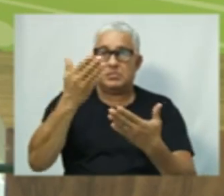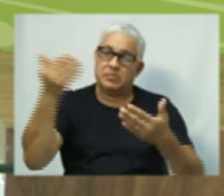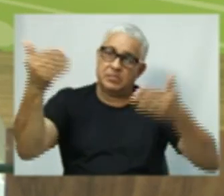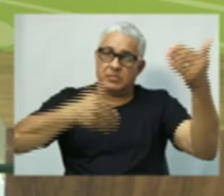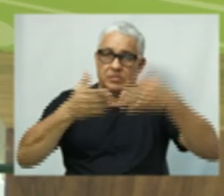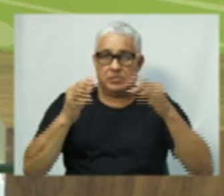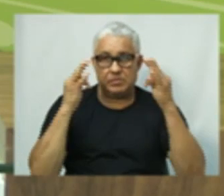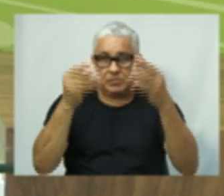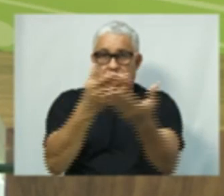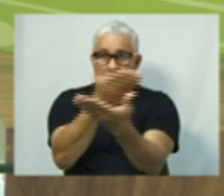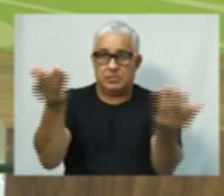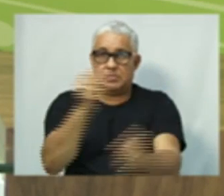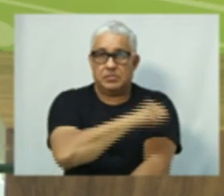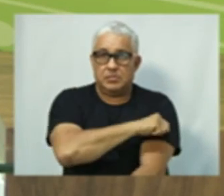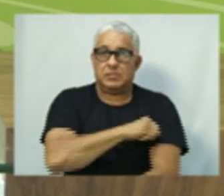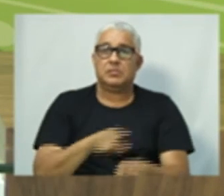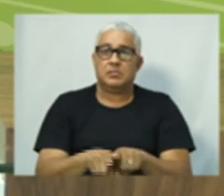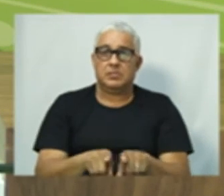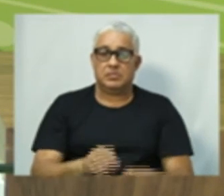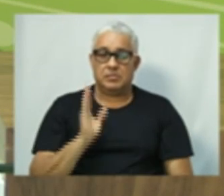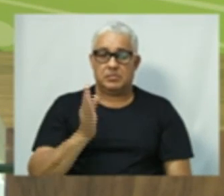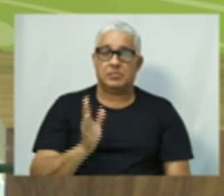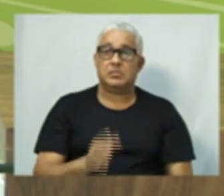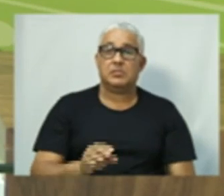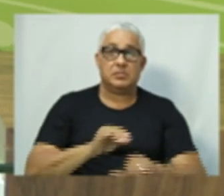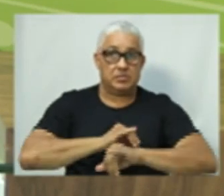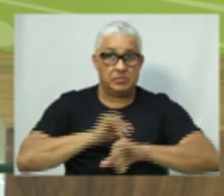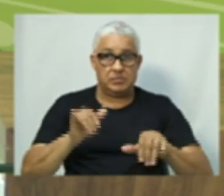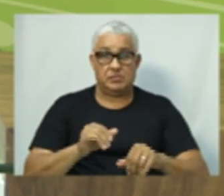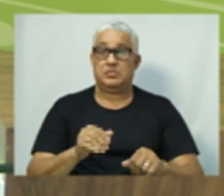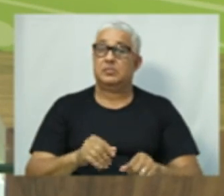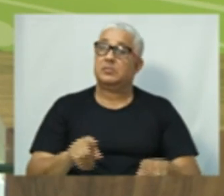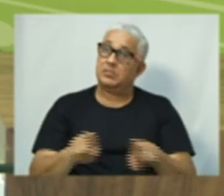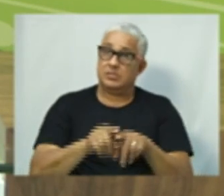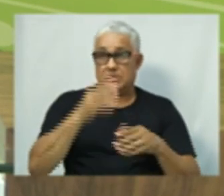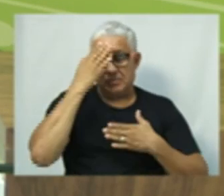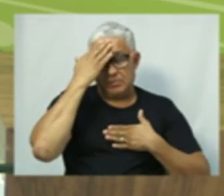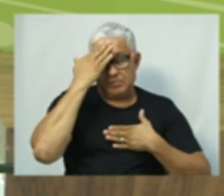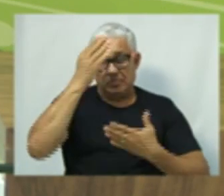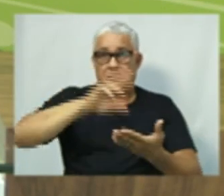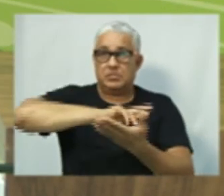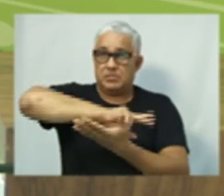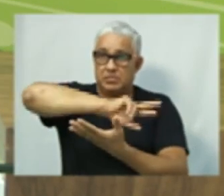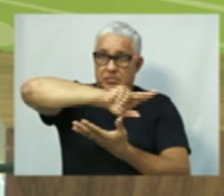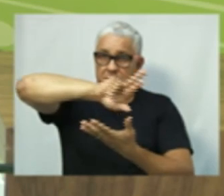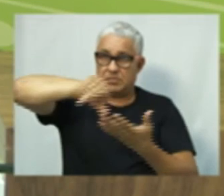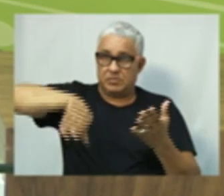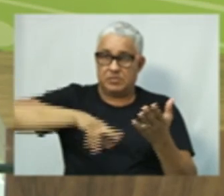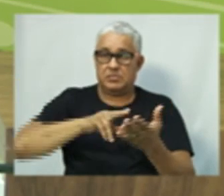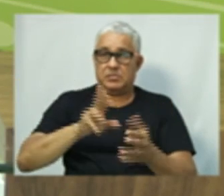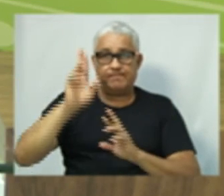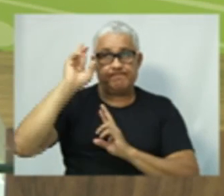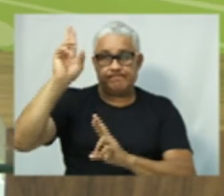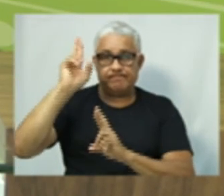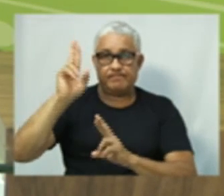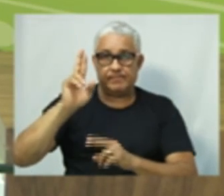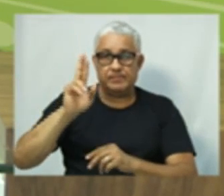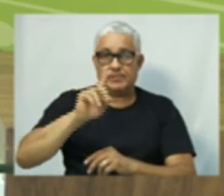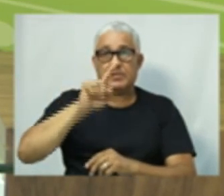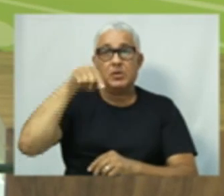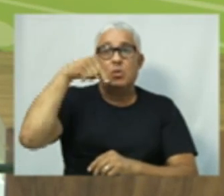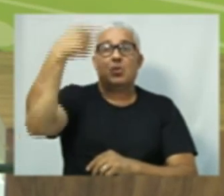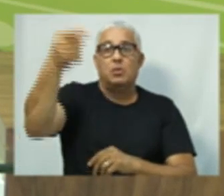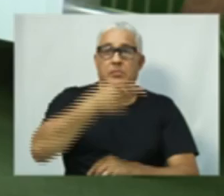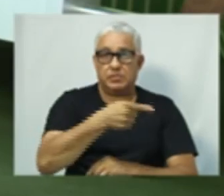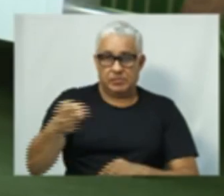todos vocês. E já vou fazendo aqui os meus agradecimentos, né? E se Deus quiser, estaremos aqui na próxima aula. É isso